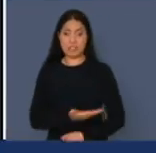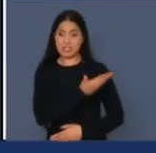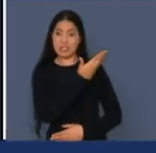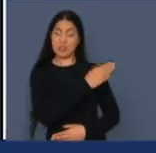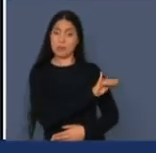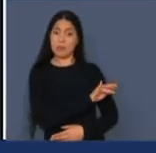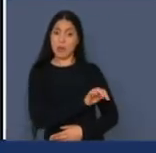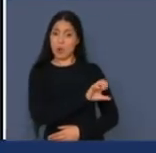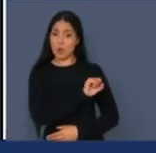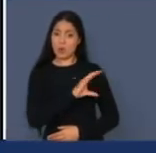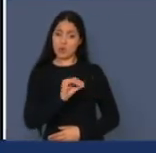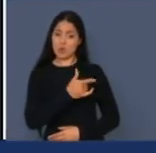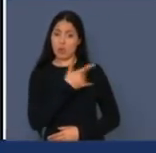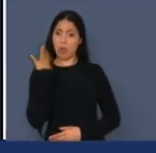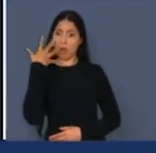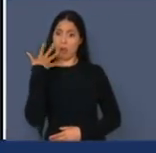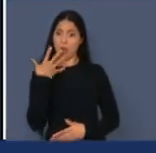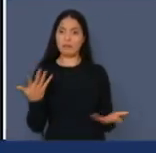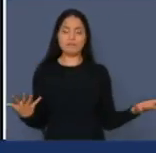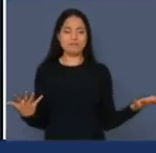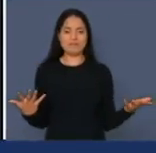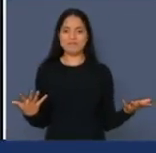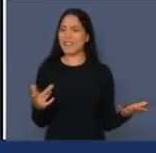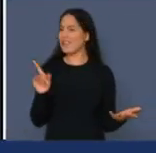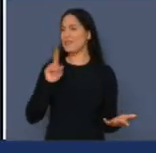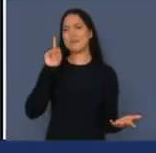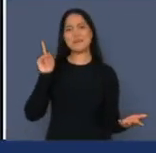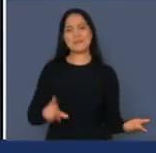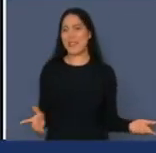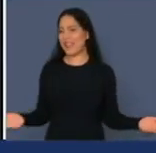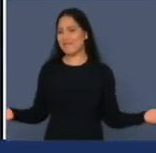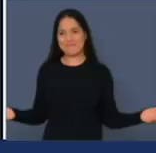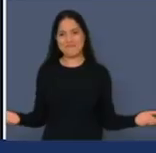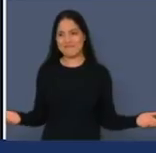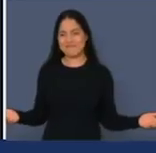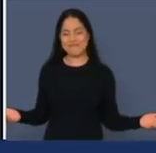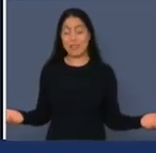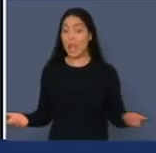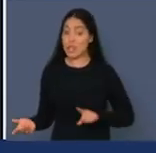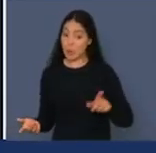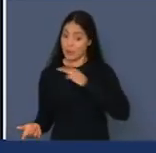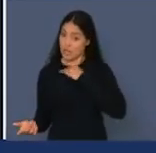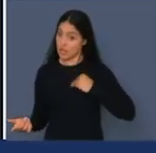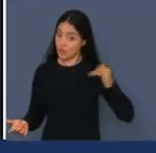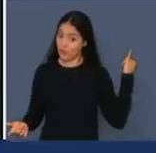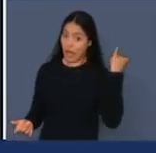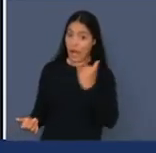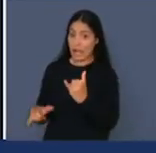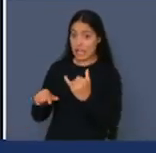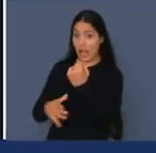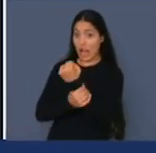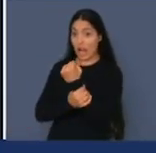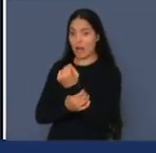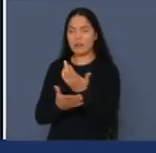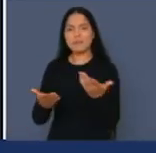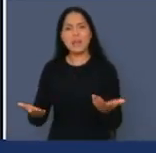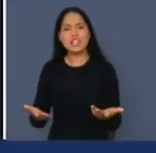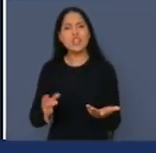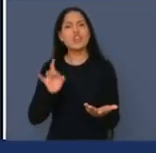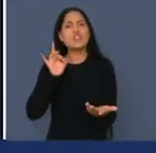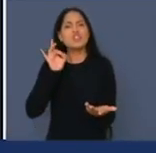tão selado velado Como diz para os aliás velado